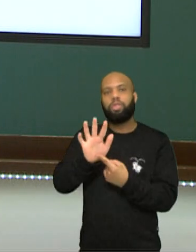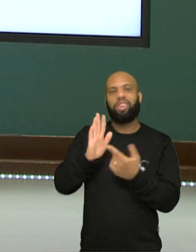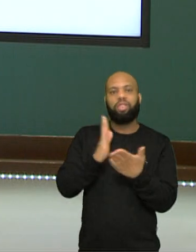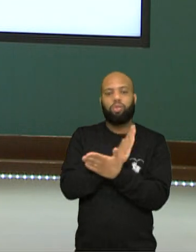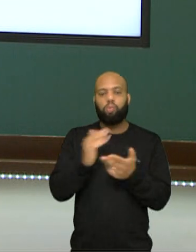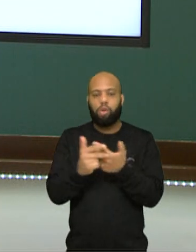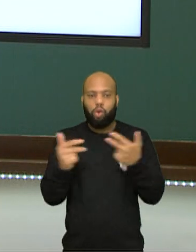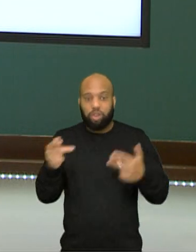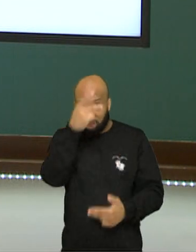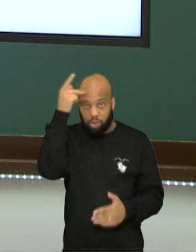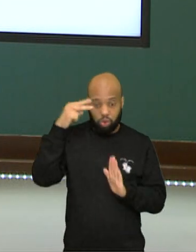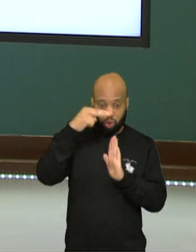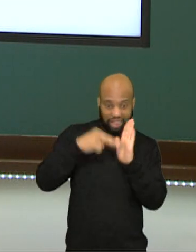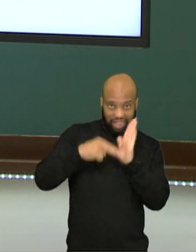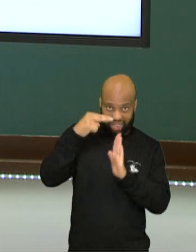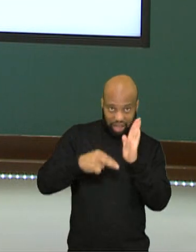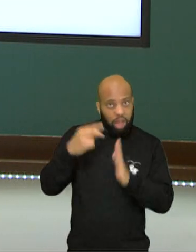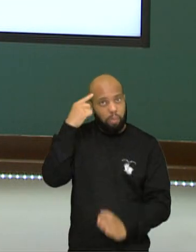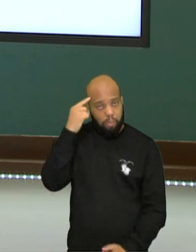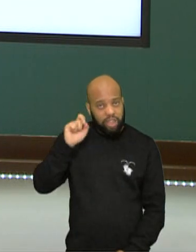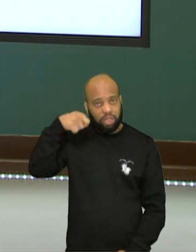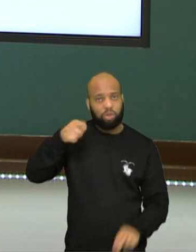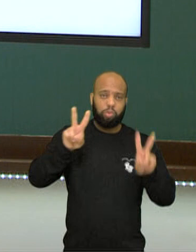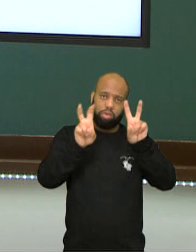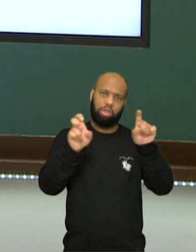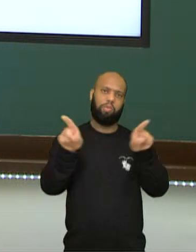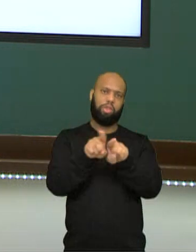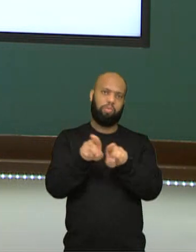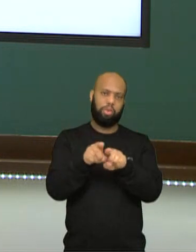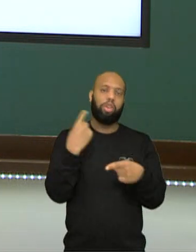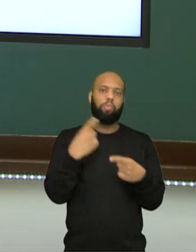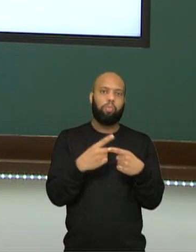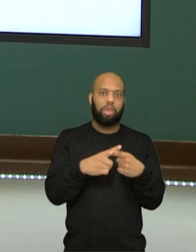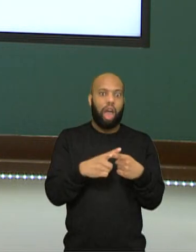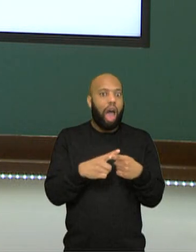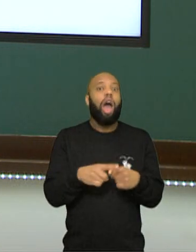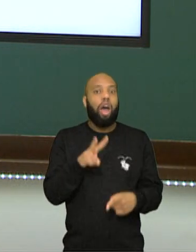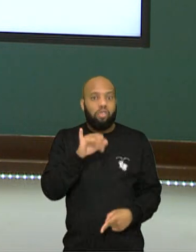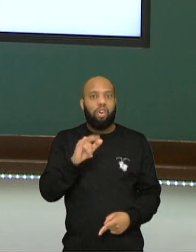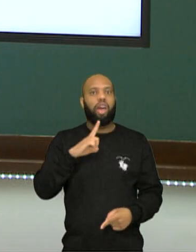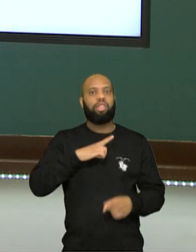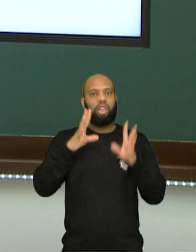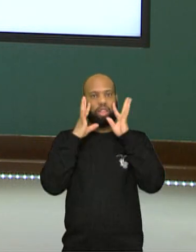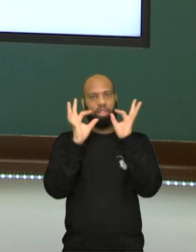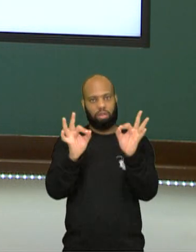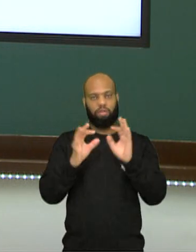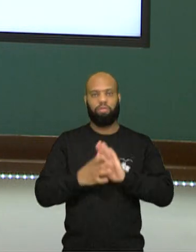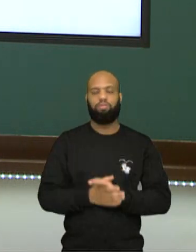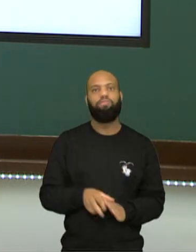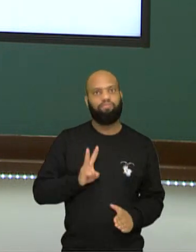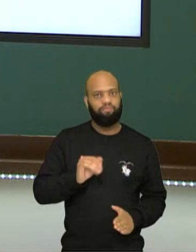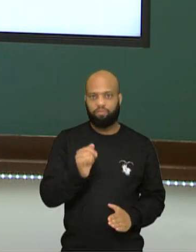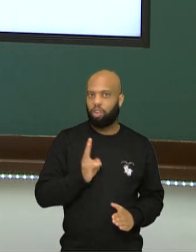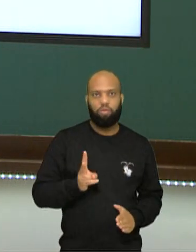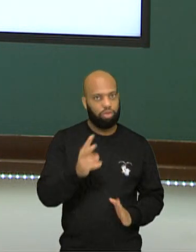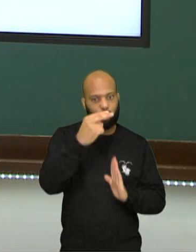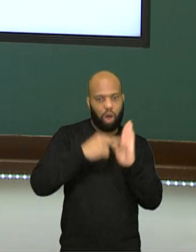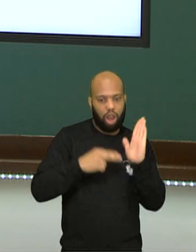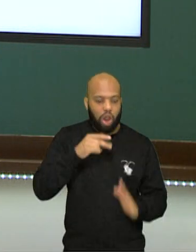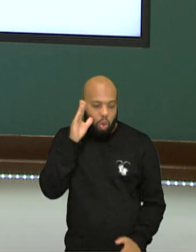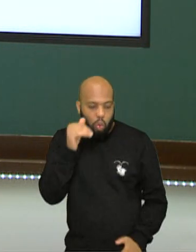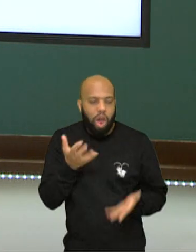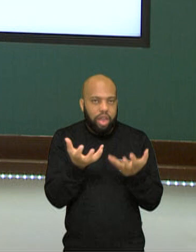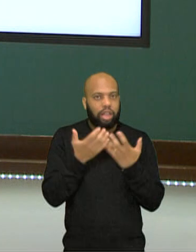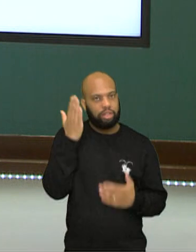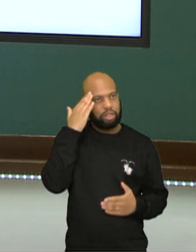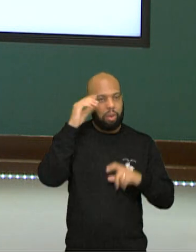a respeito dessa temática. Assim, a atenção já é prendida desse leitor. Nós temos uma curiosidade a respeito